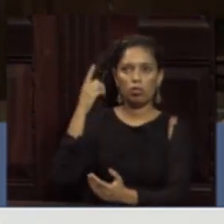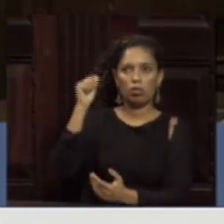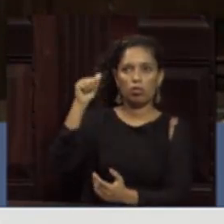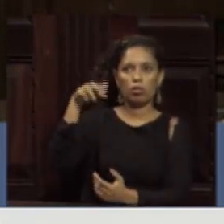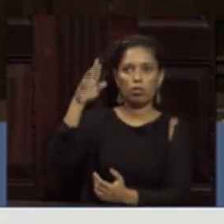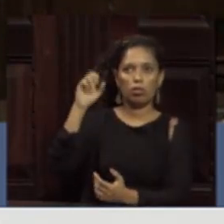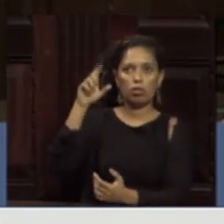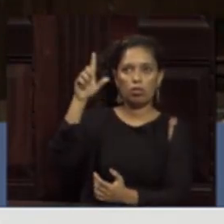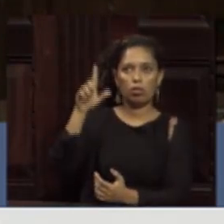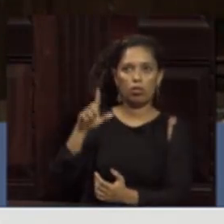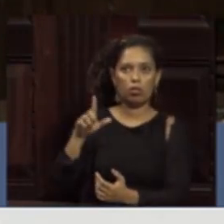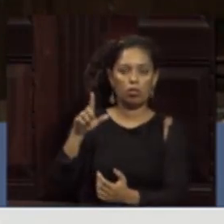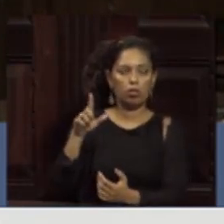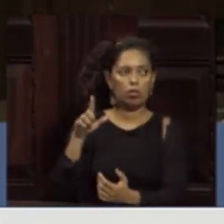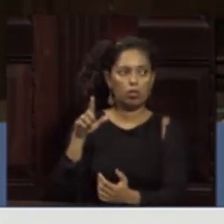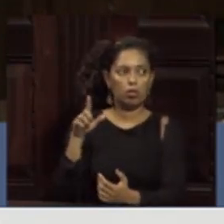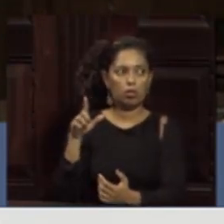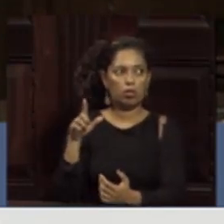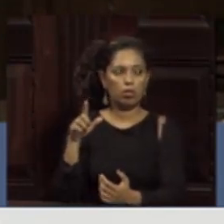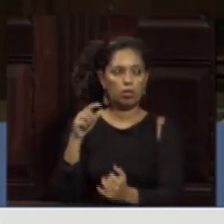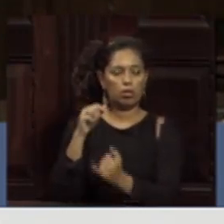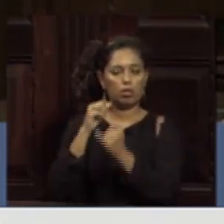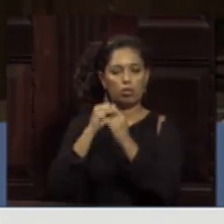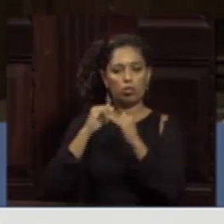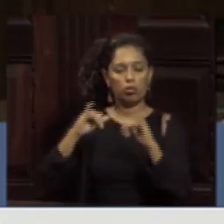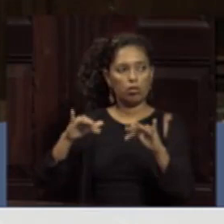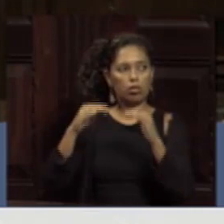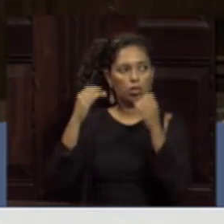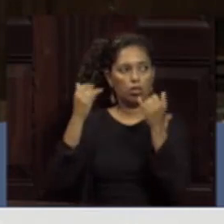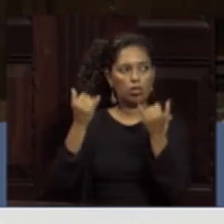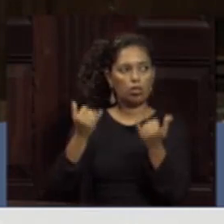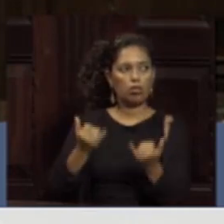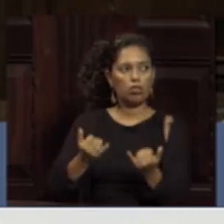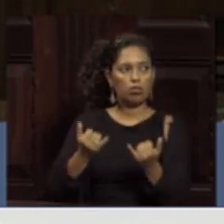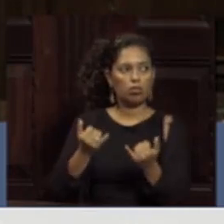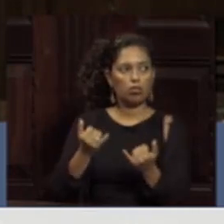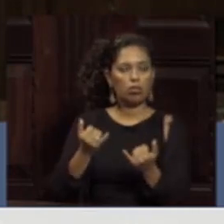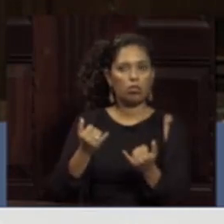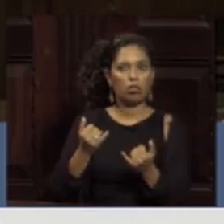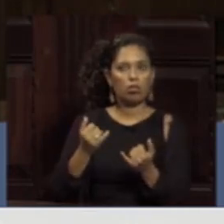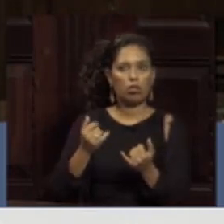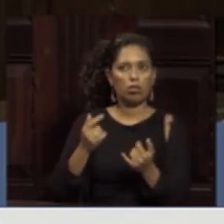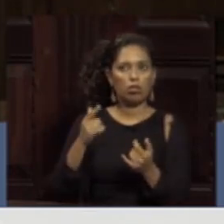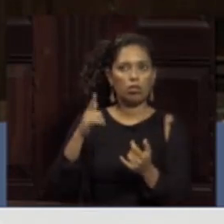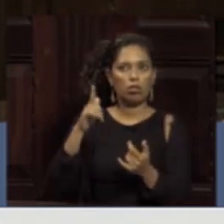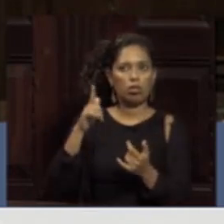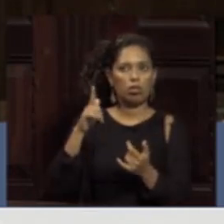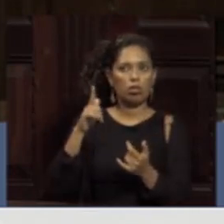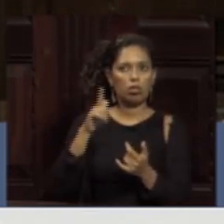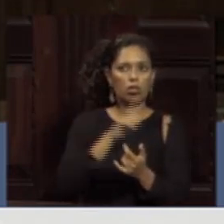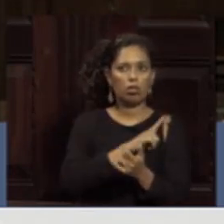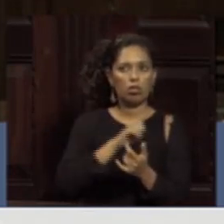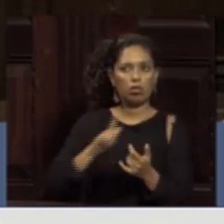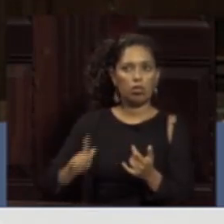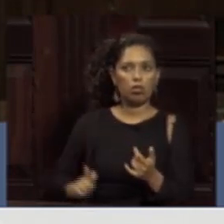mais para dizer que estamos vivendo no Brasil